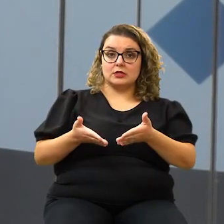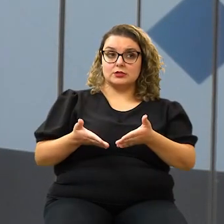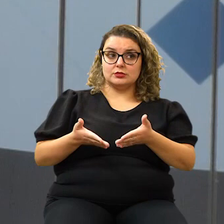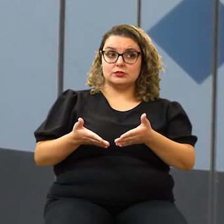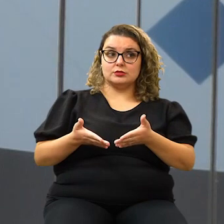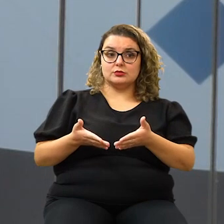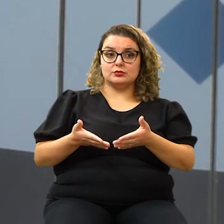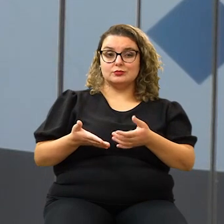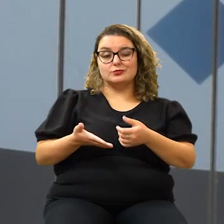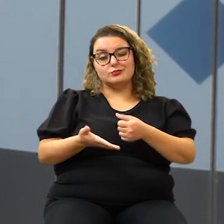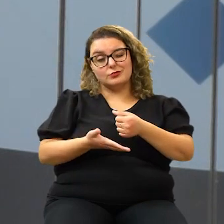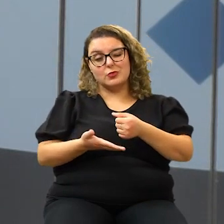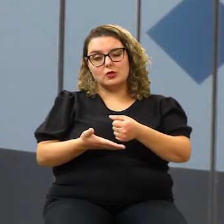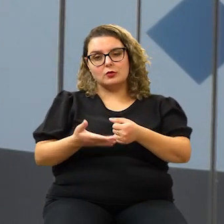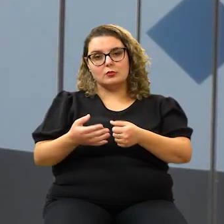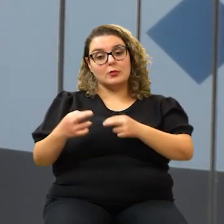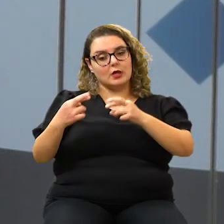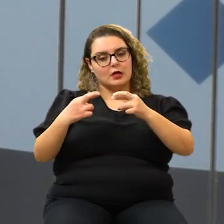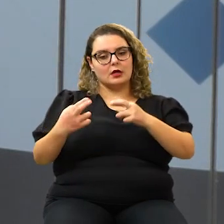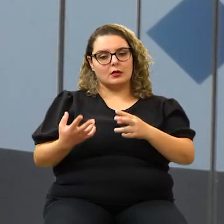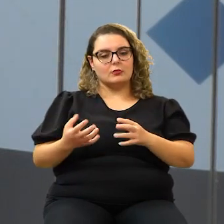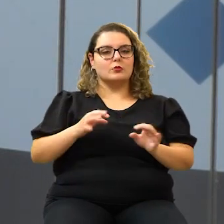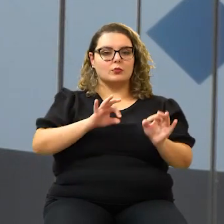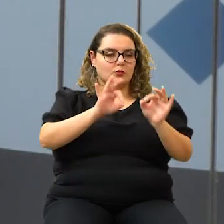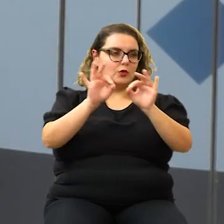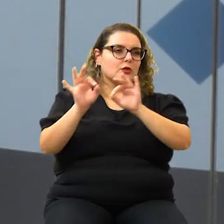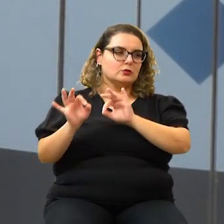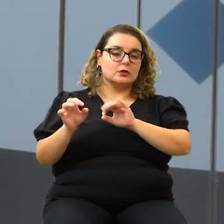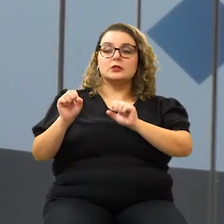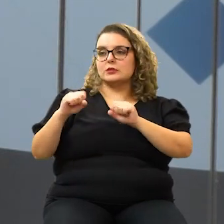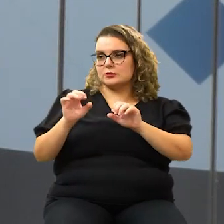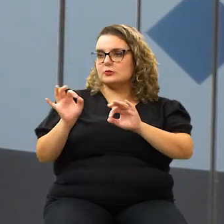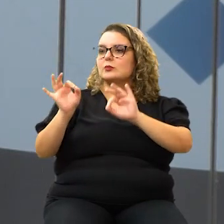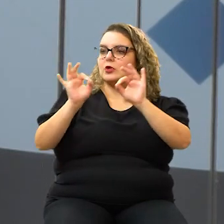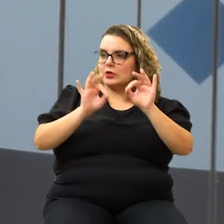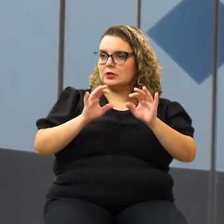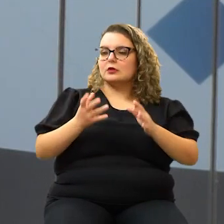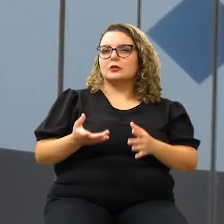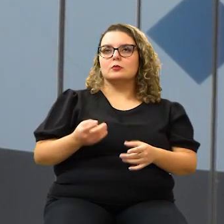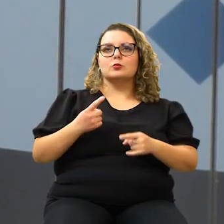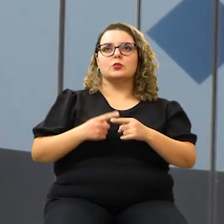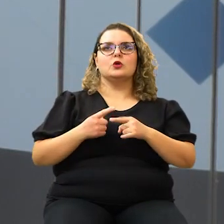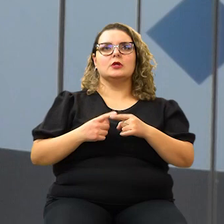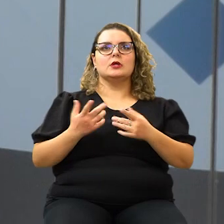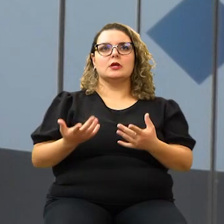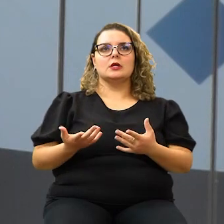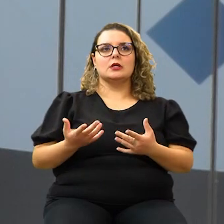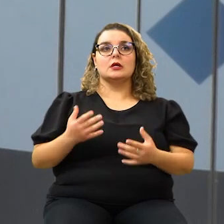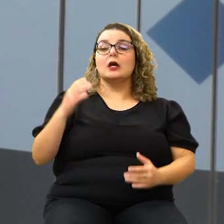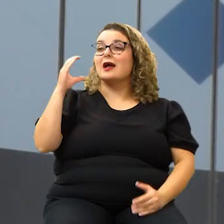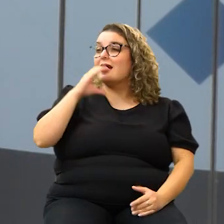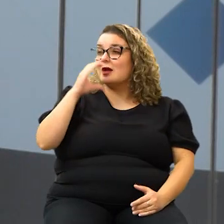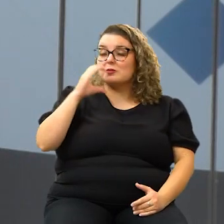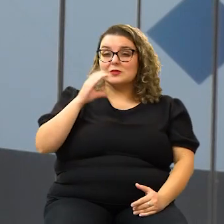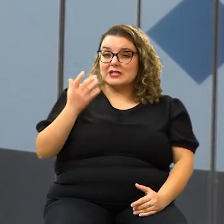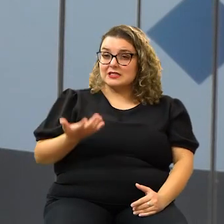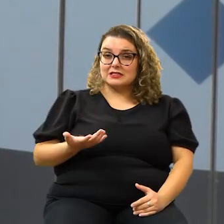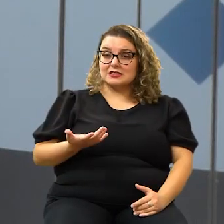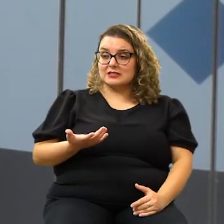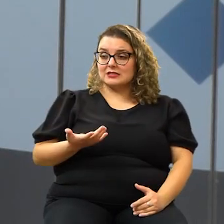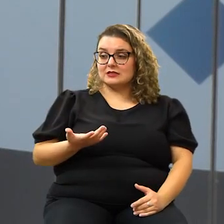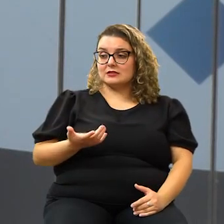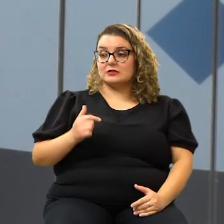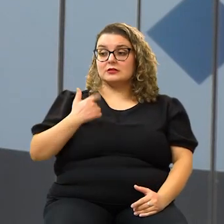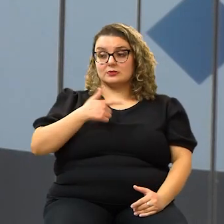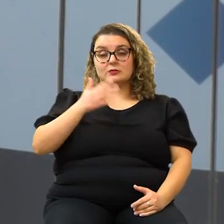no mínimo, previsto. Monitorado. Porque dada a sua rapidez, a gente sabe